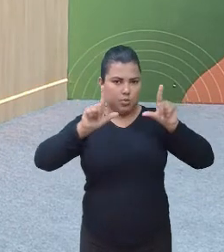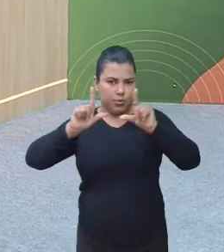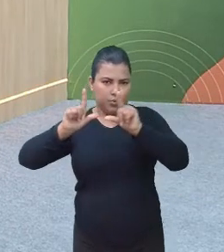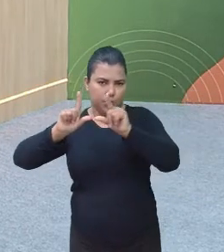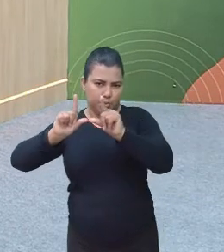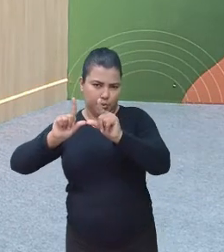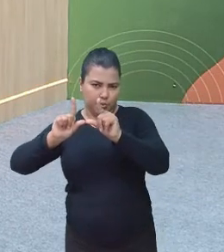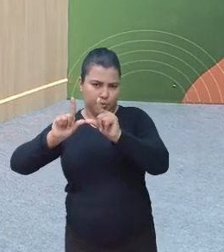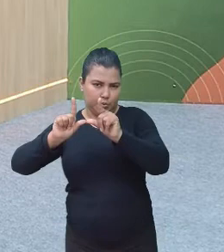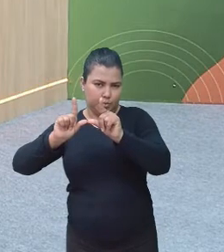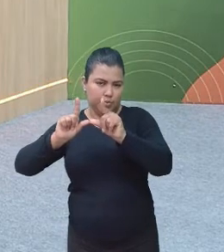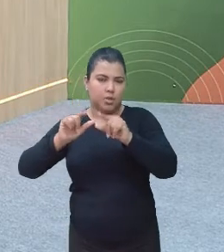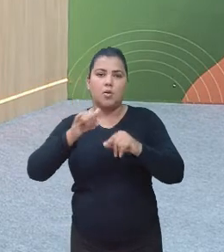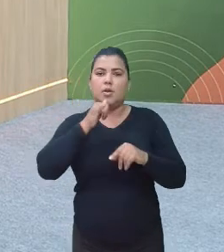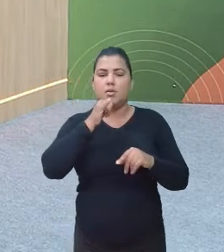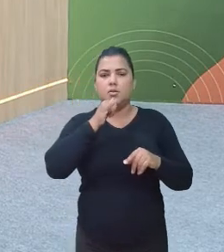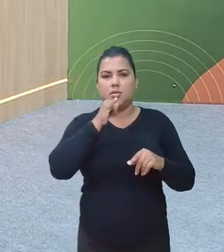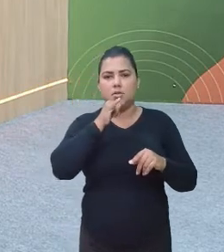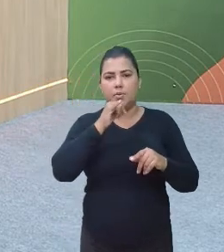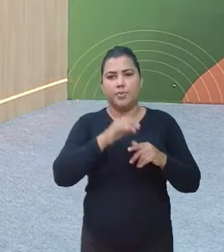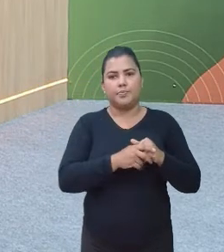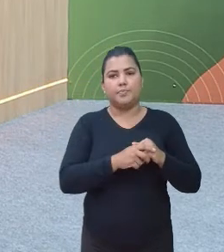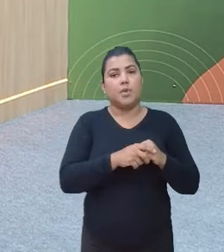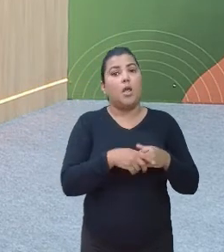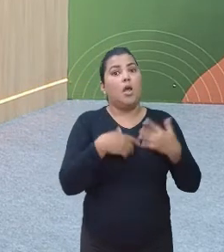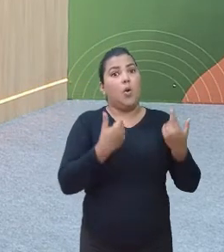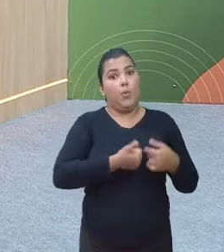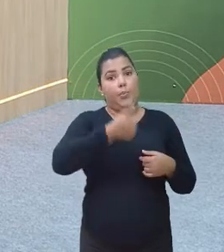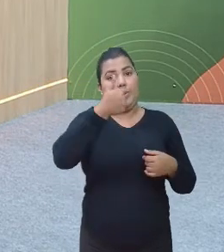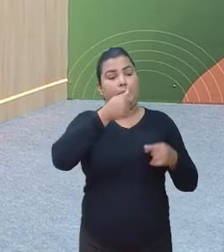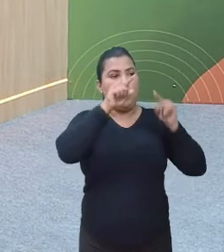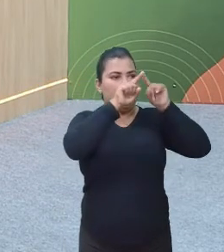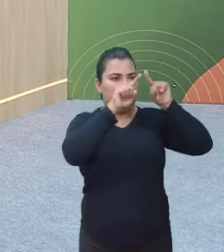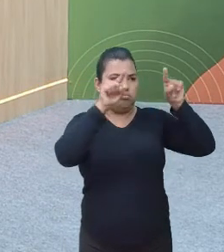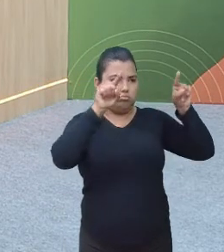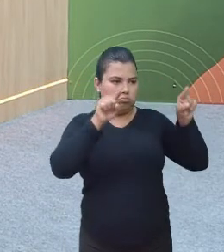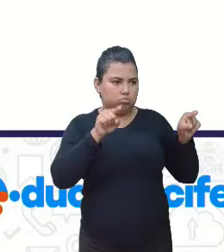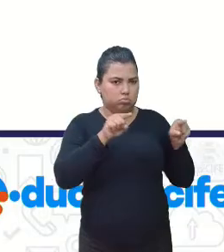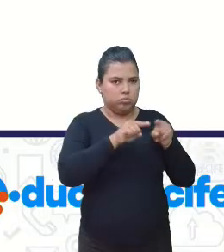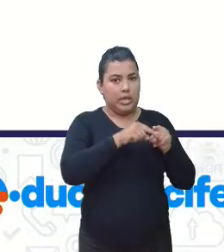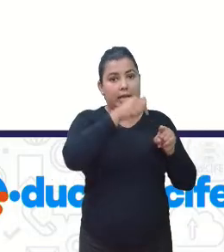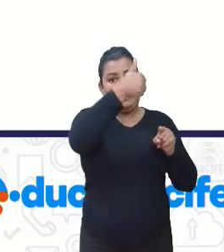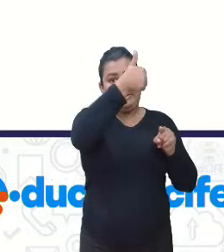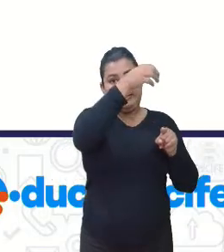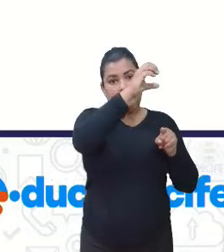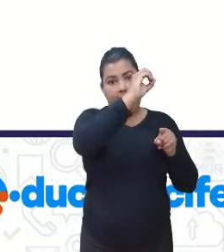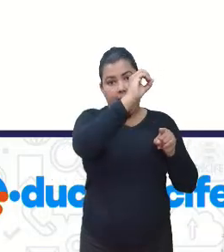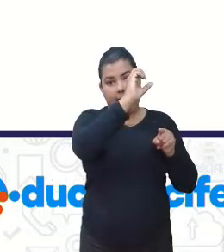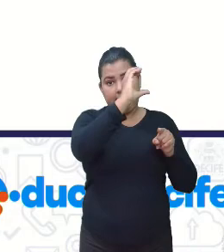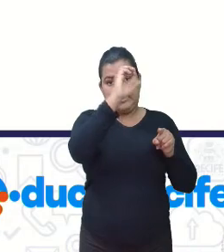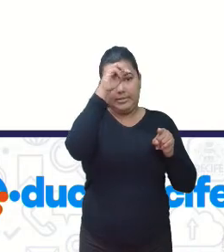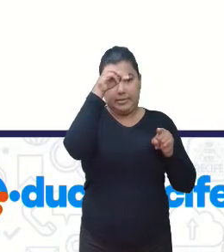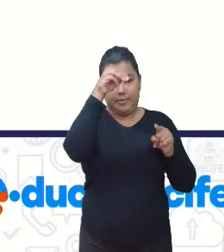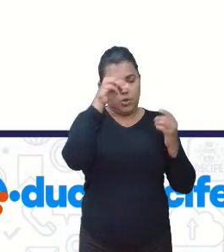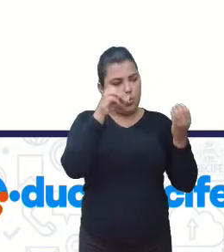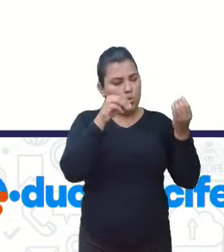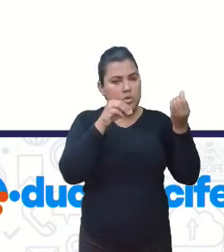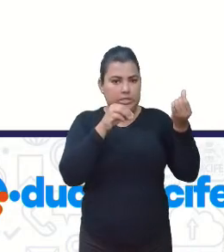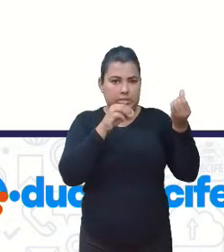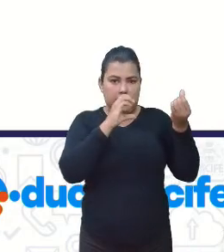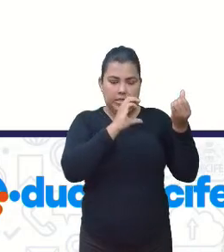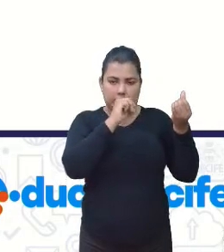pegar de maneira geral. Então, vamos supor que eu pegue aquele primeiro retângulo, 10 centímetros por 6, esse aqui 8